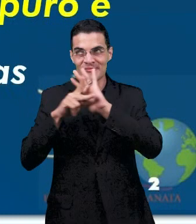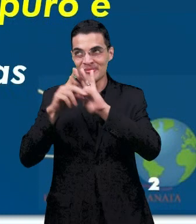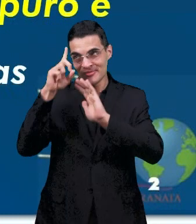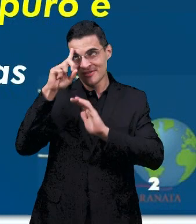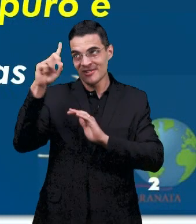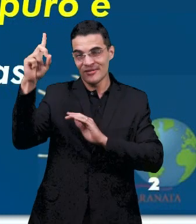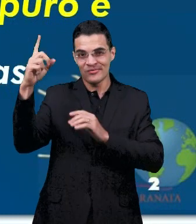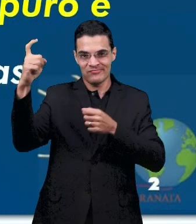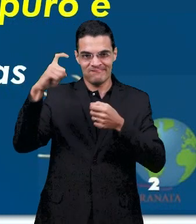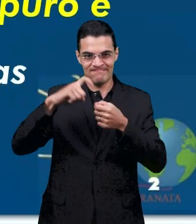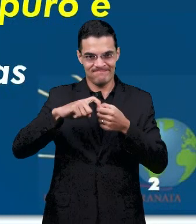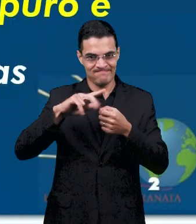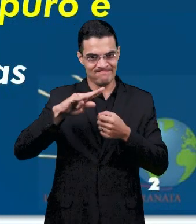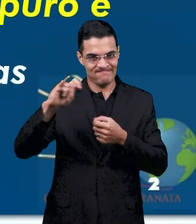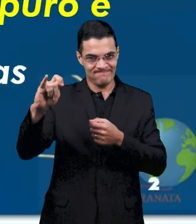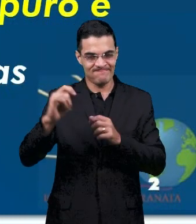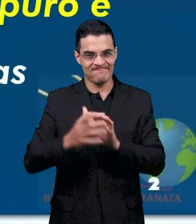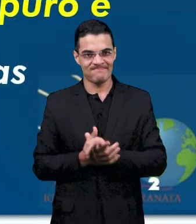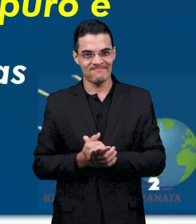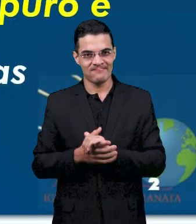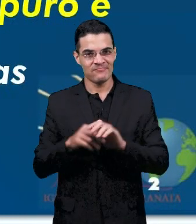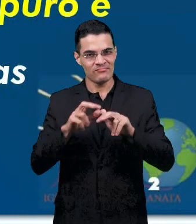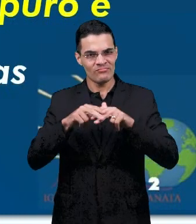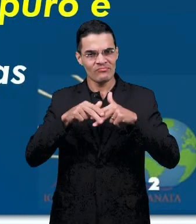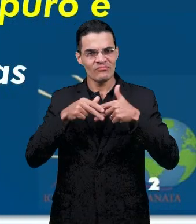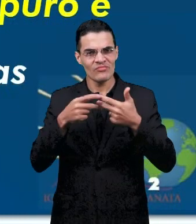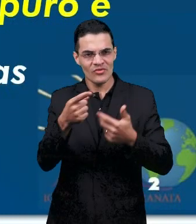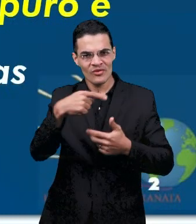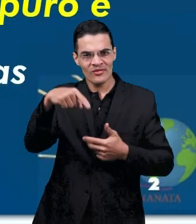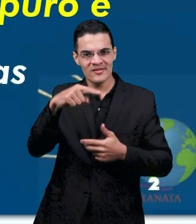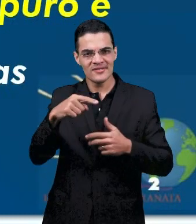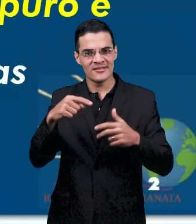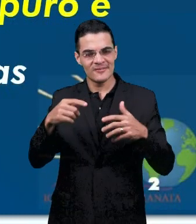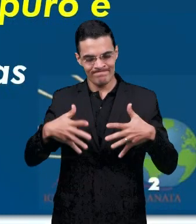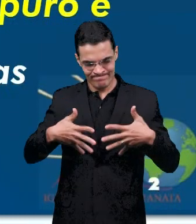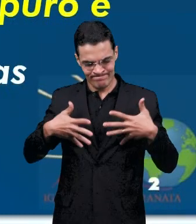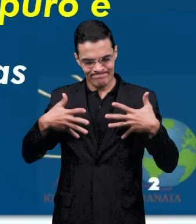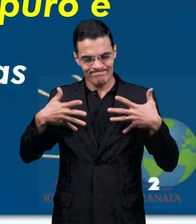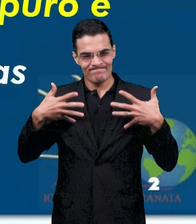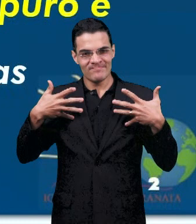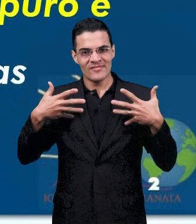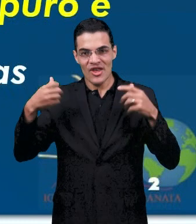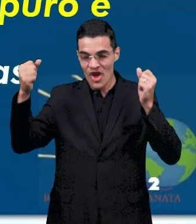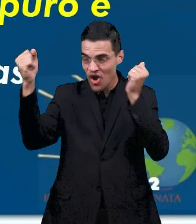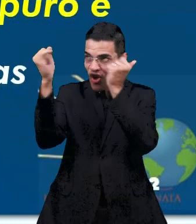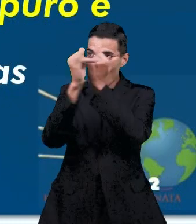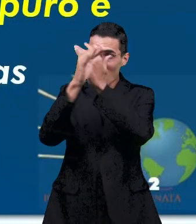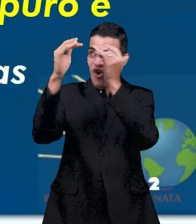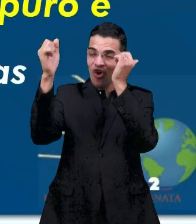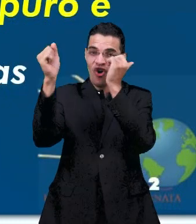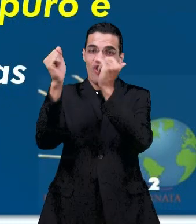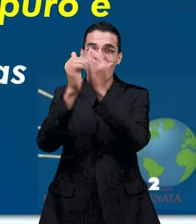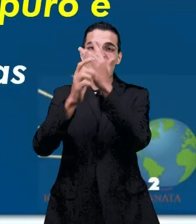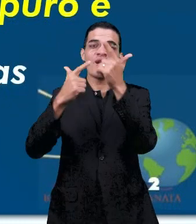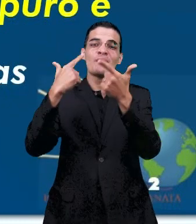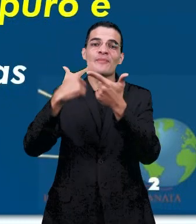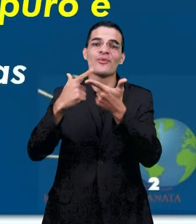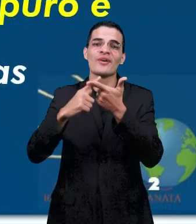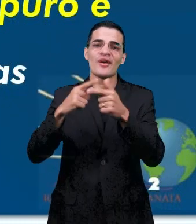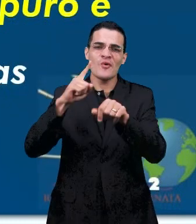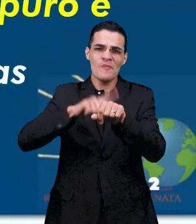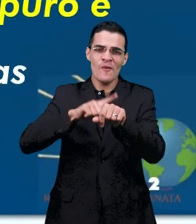regozijemo-nos e alegremo-nos, e demos e glória, porque vindas são as bodas do